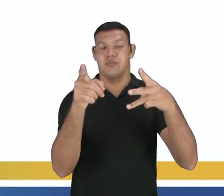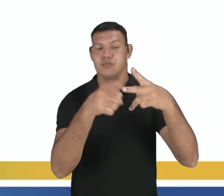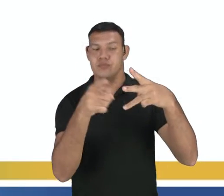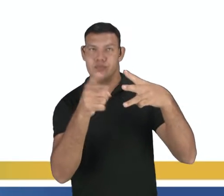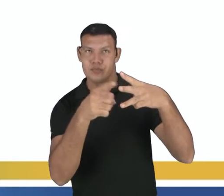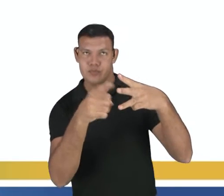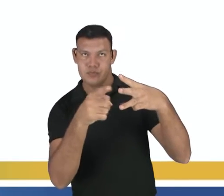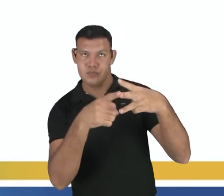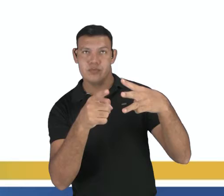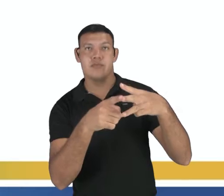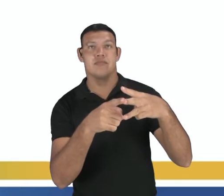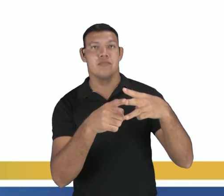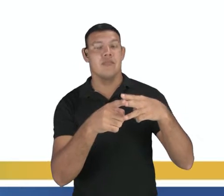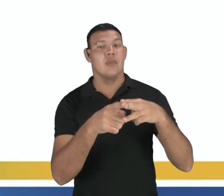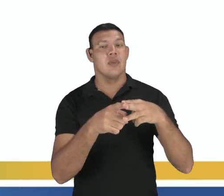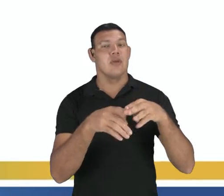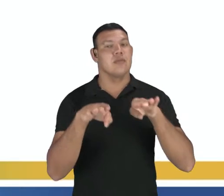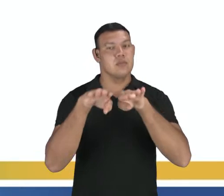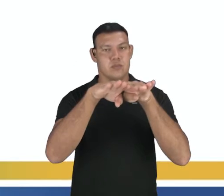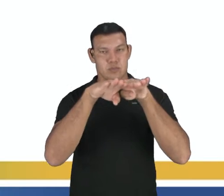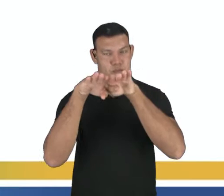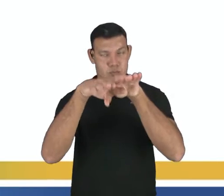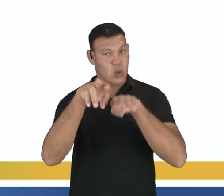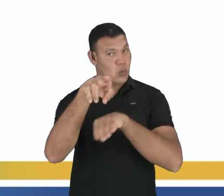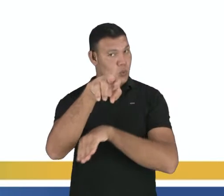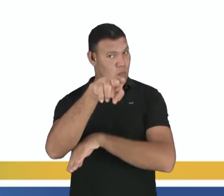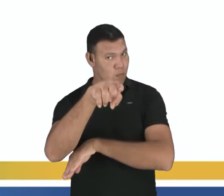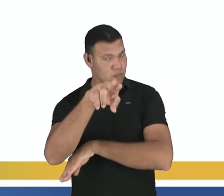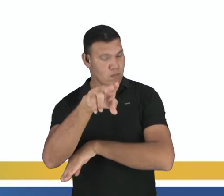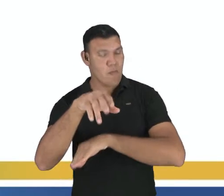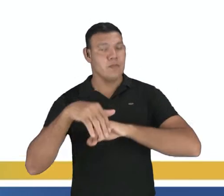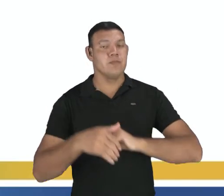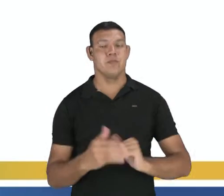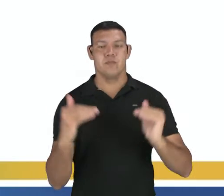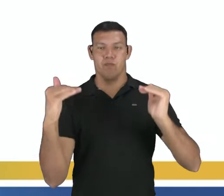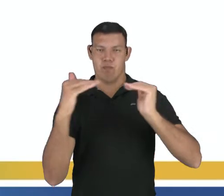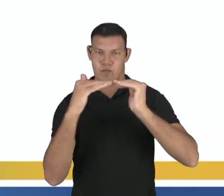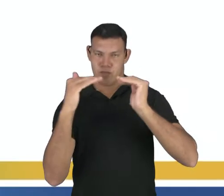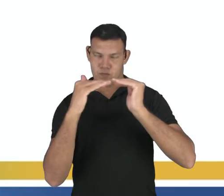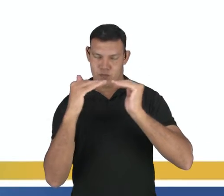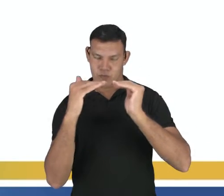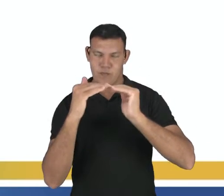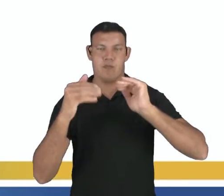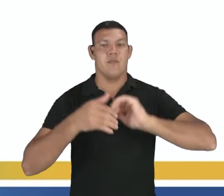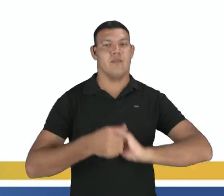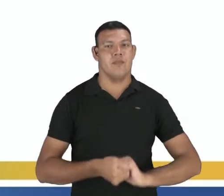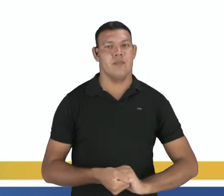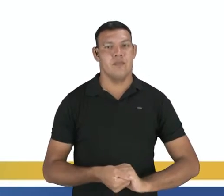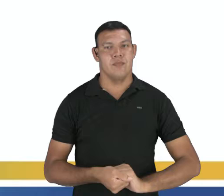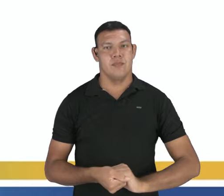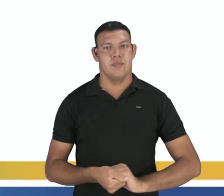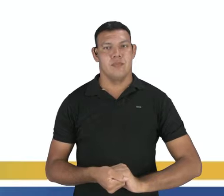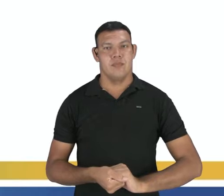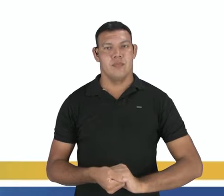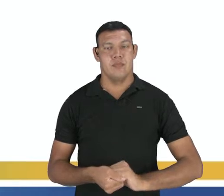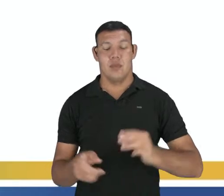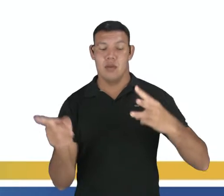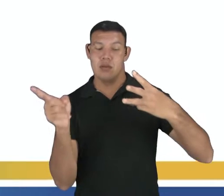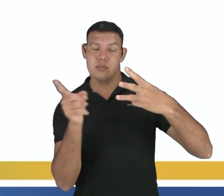uma equação, seja ela exponencial ou não, é necessário que a relação de igualdade a